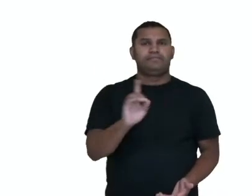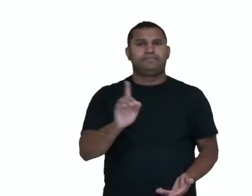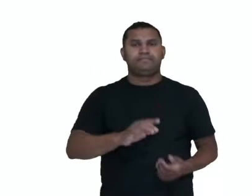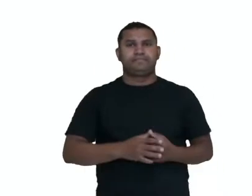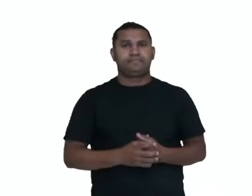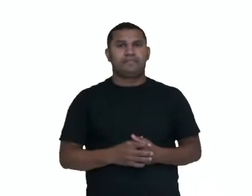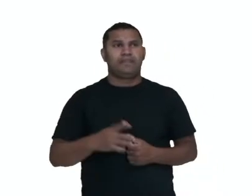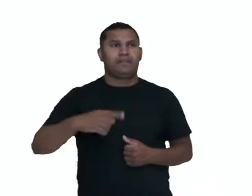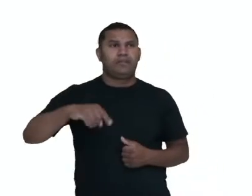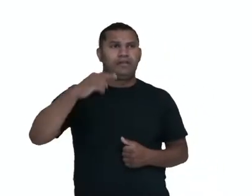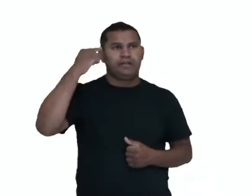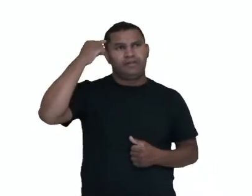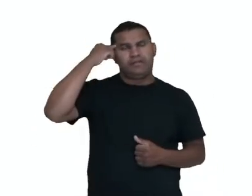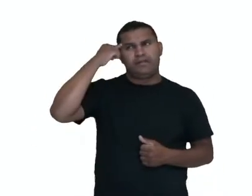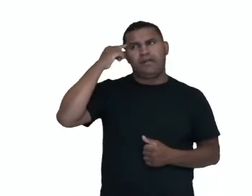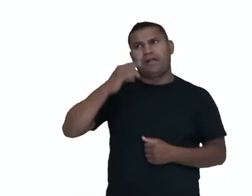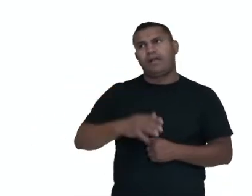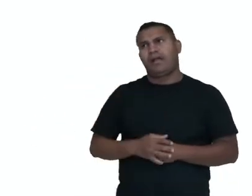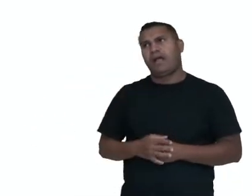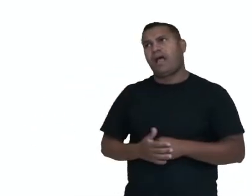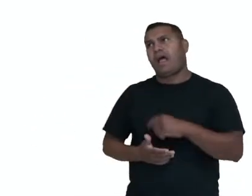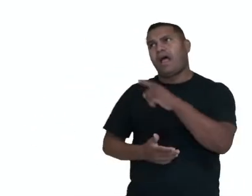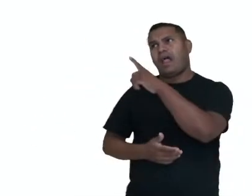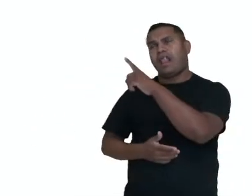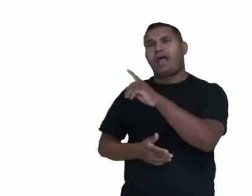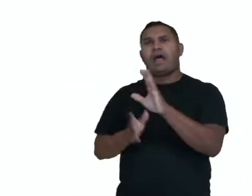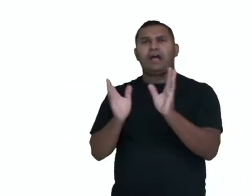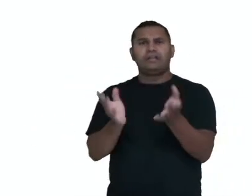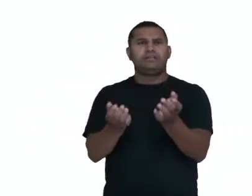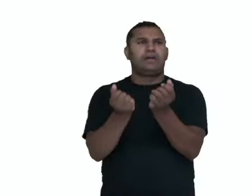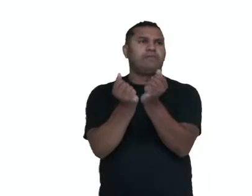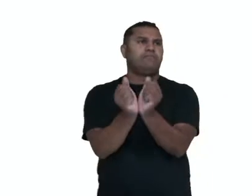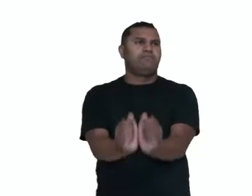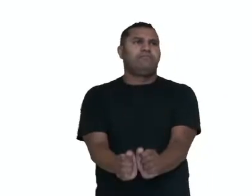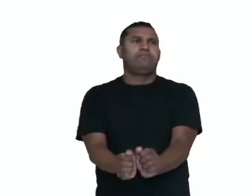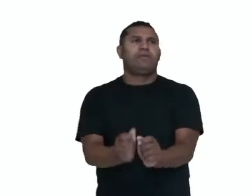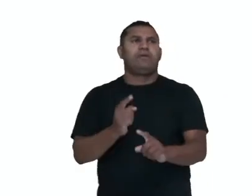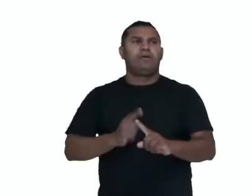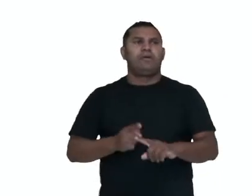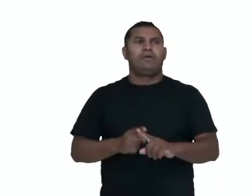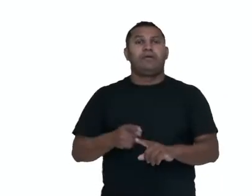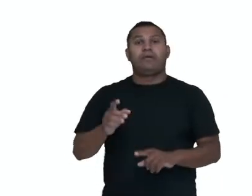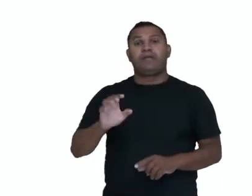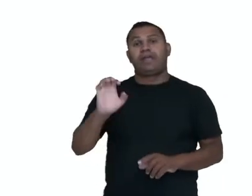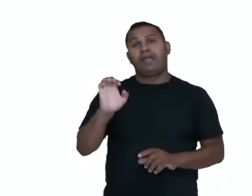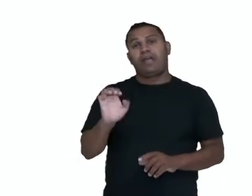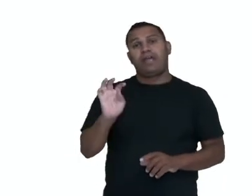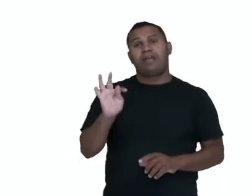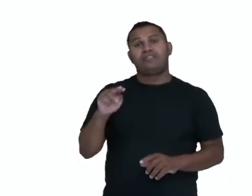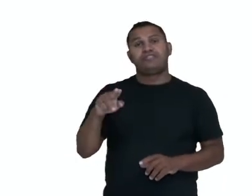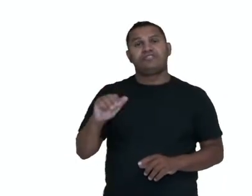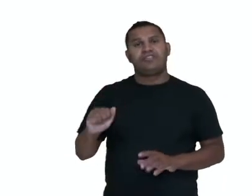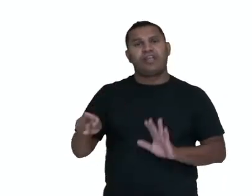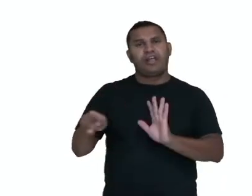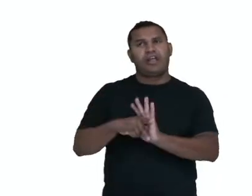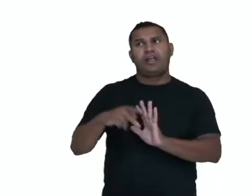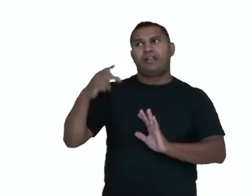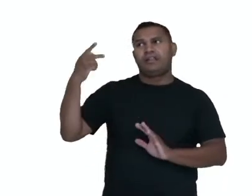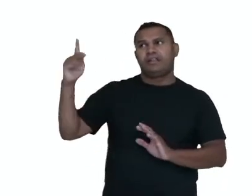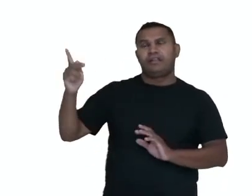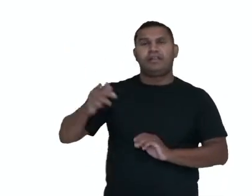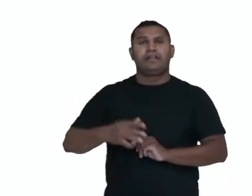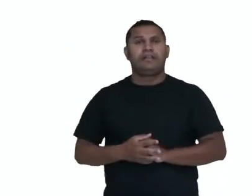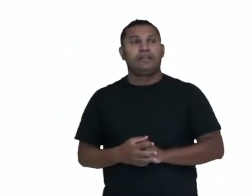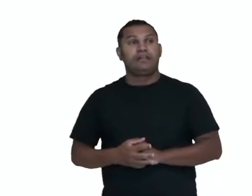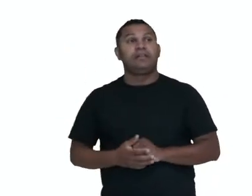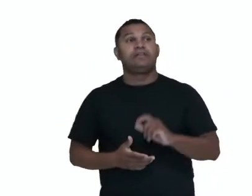correto dizer que os africanos escravizavam africanos, pois a identidade se relacionava à etnia. Existiam